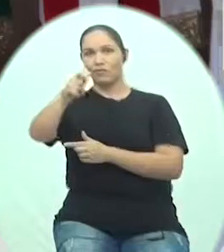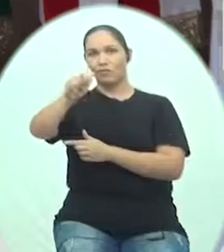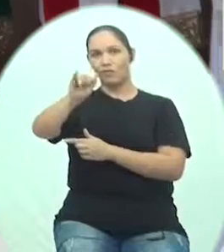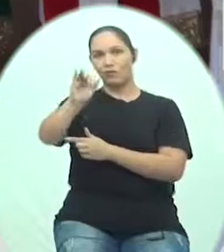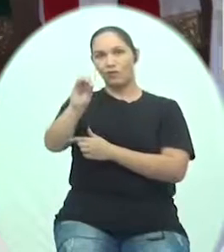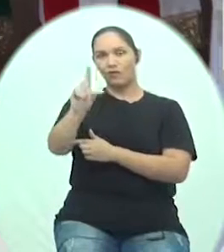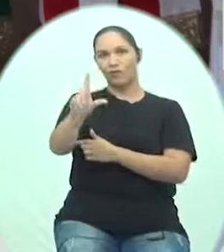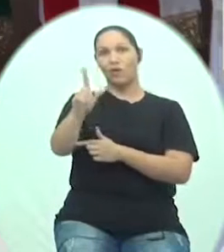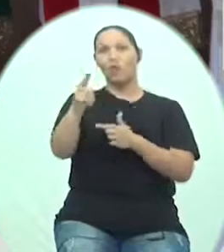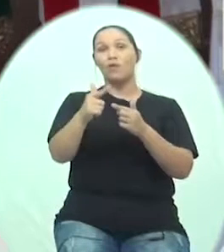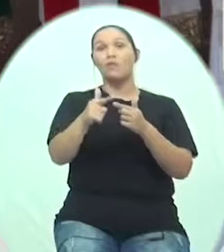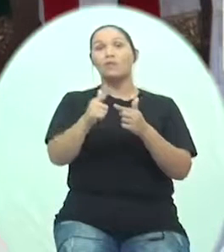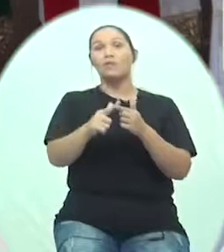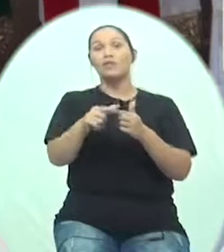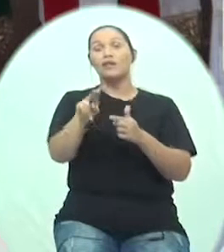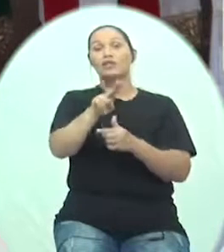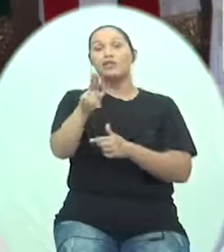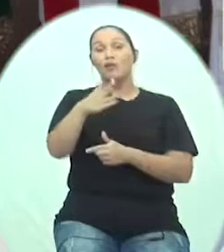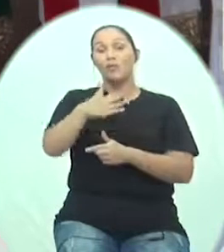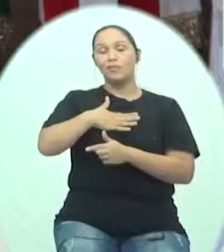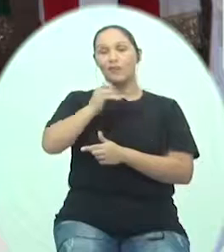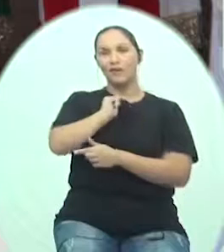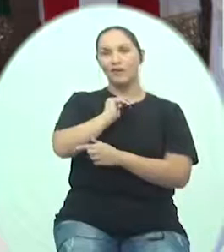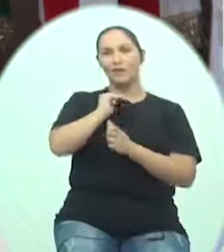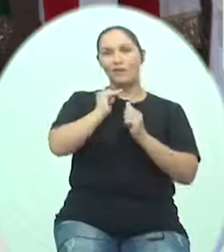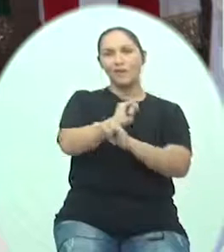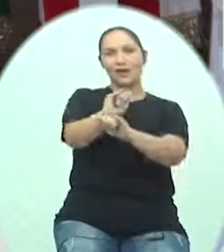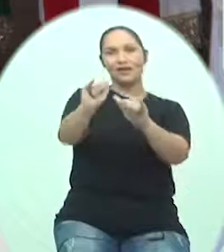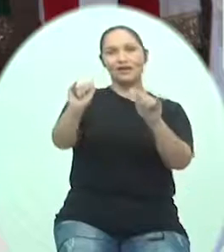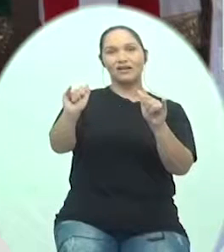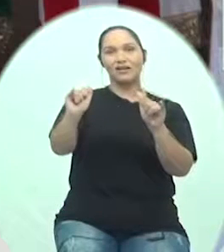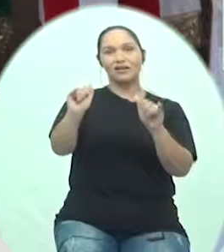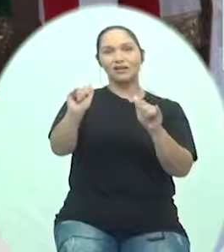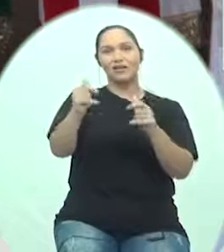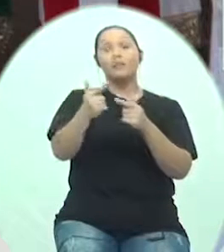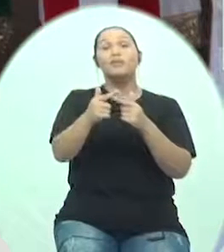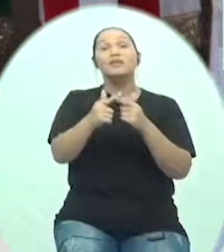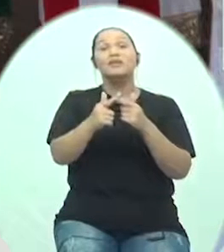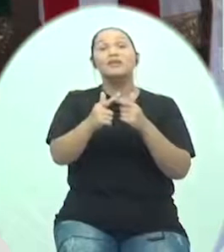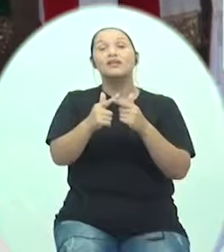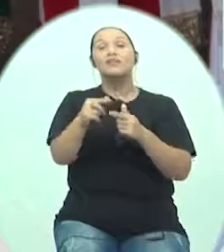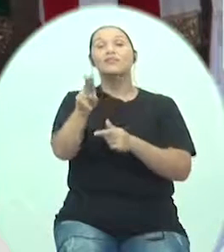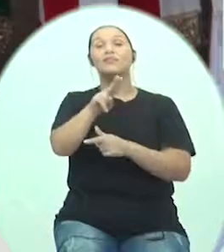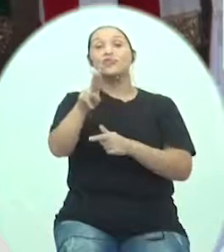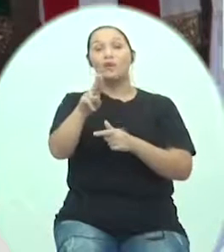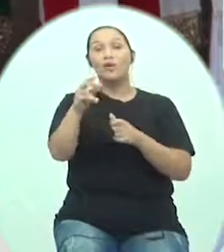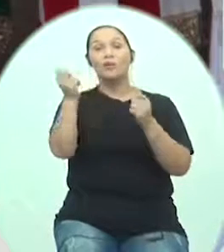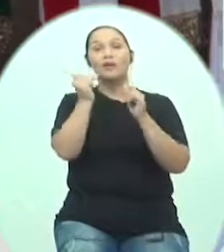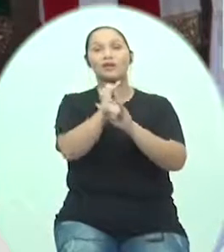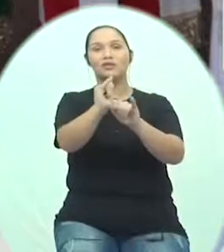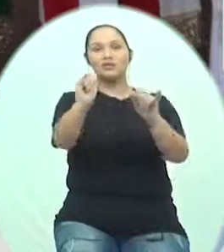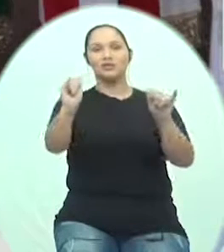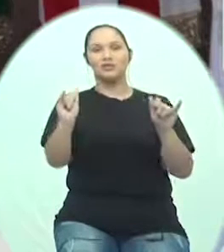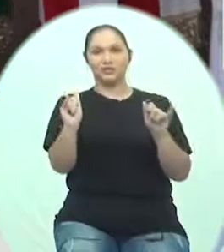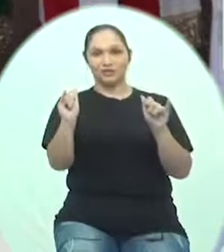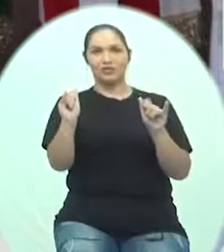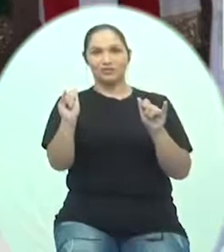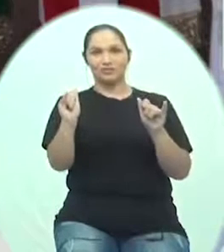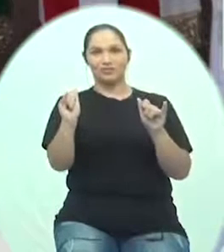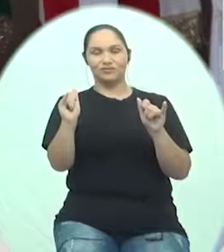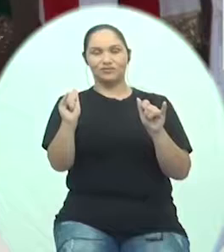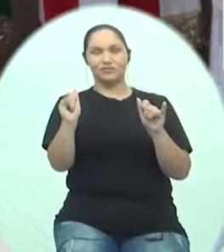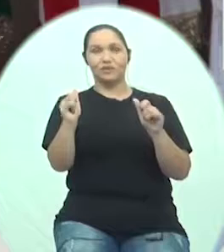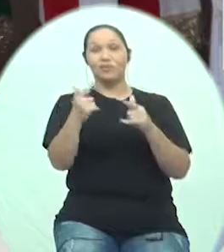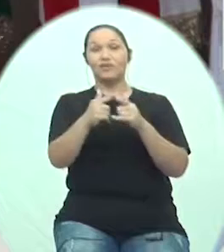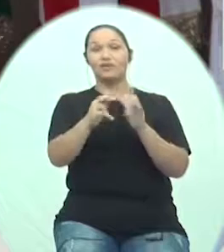nosso partido na Câmara de Vereadores não foi consultado mas torço que ele faa um bom trabalho e representa muito bem o nosso partido